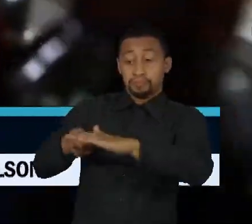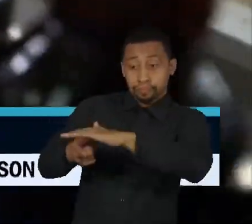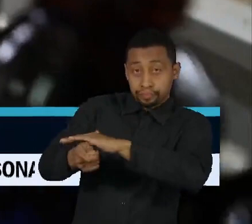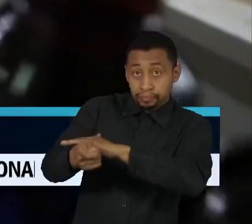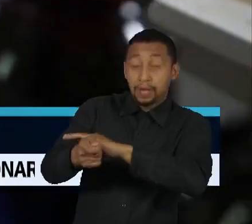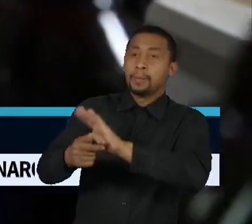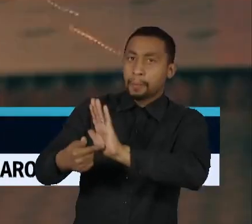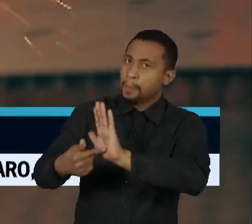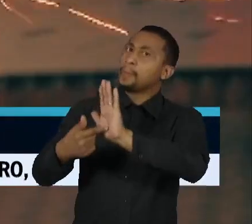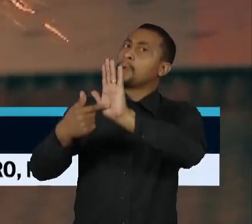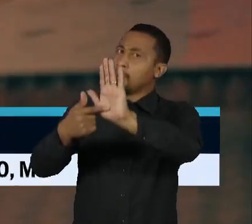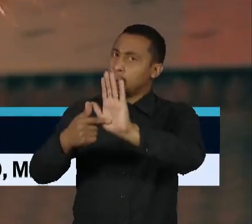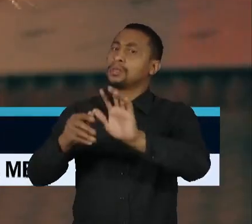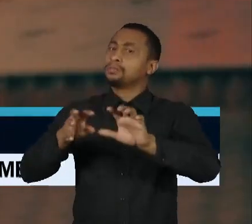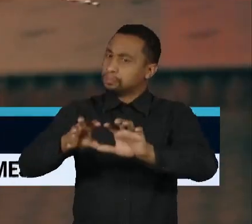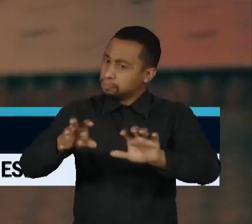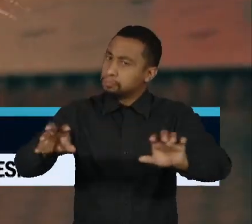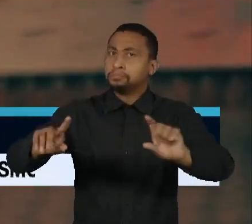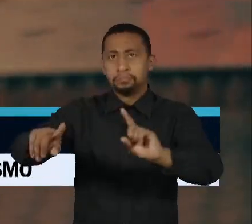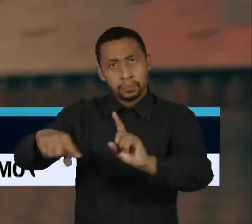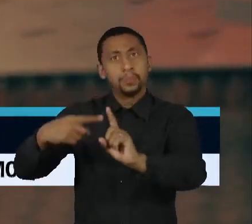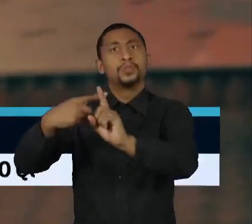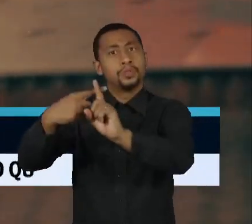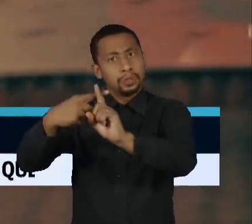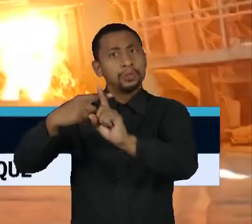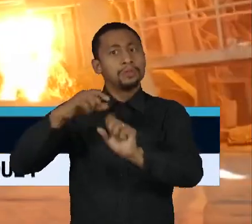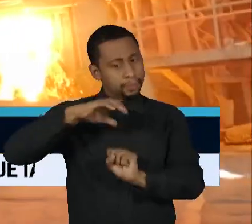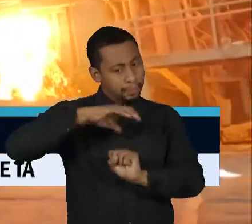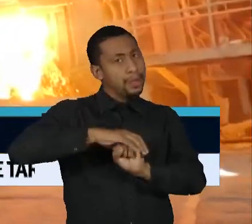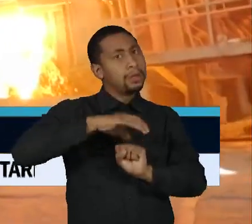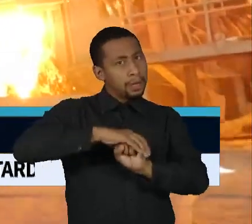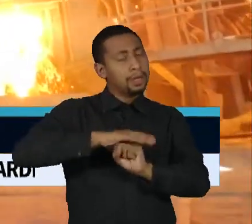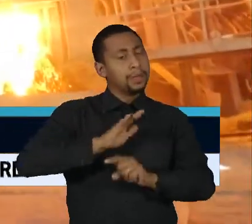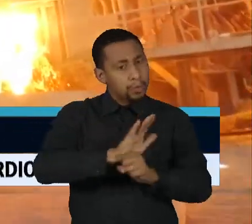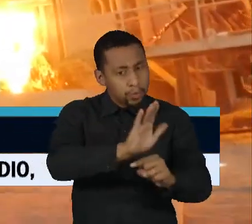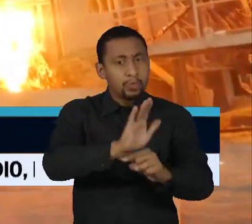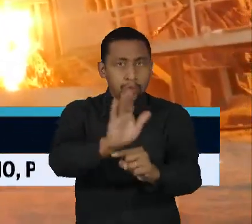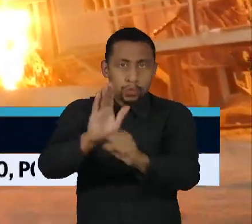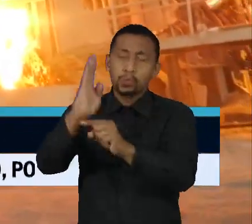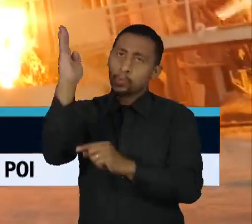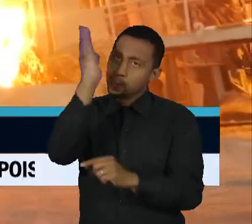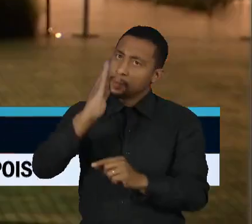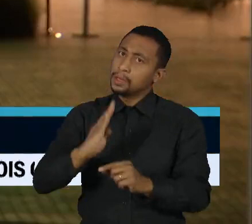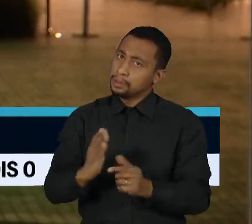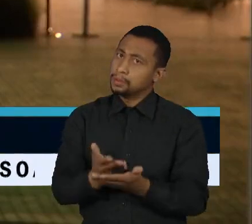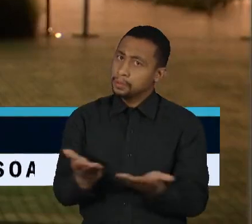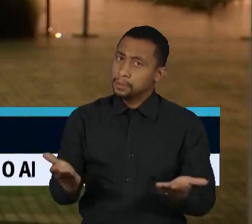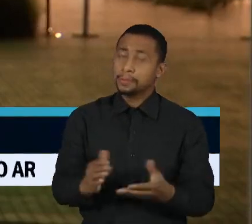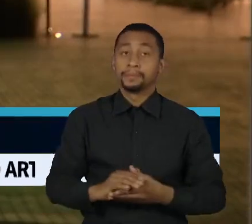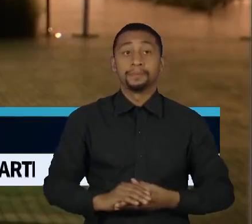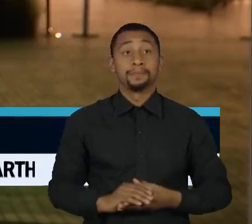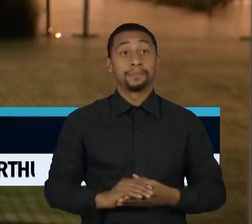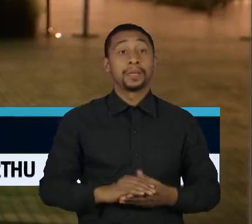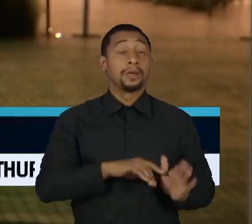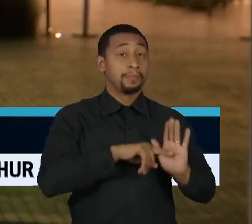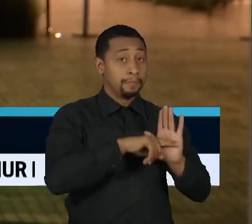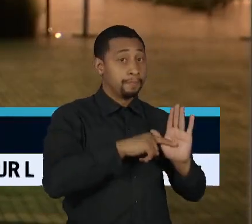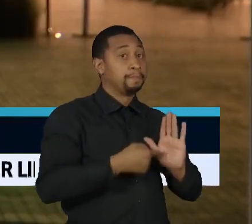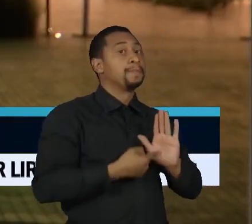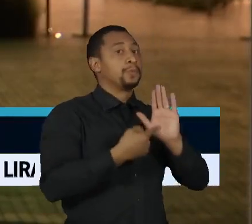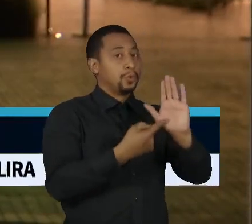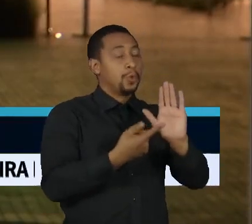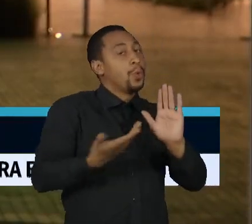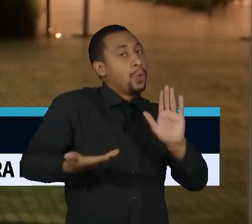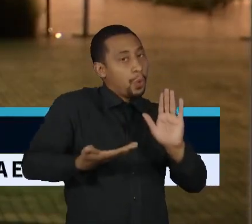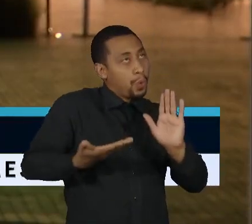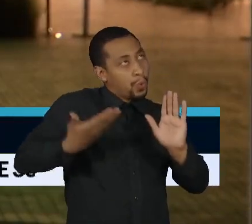disponíveis apontam para impactos positivos do BNDES sobre o investimento do país, conclui. O estudo divulgado nesta segunda-feira